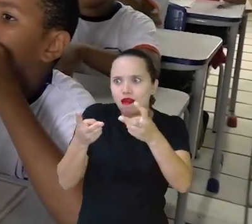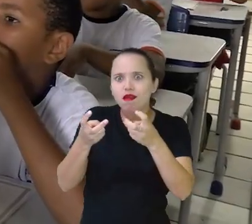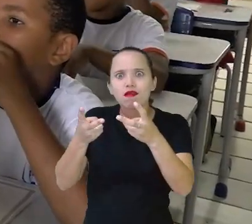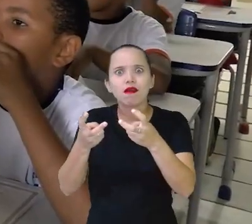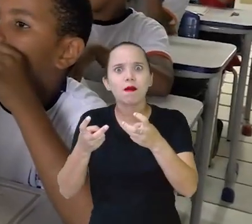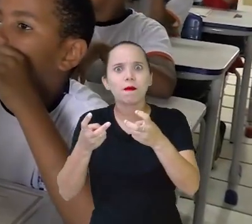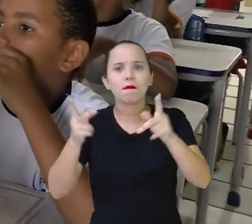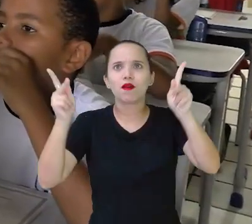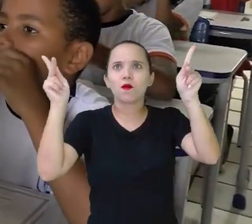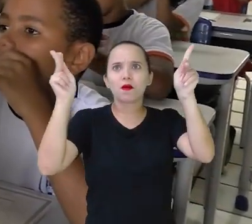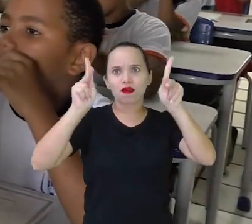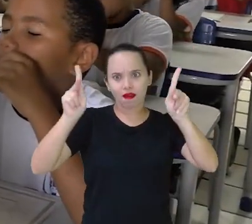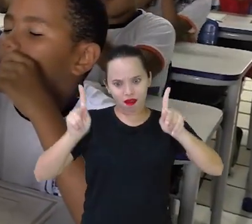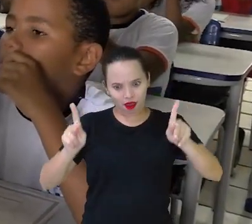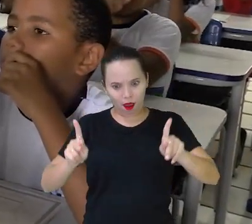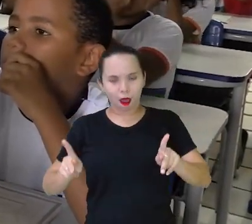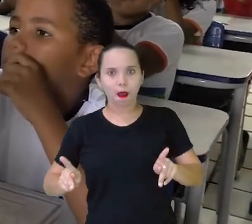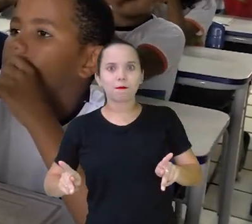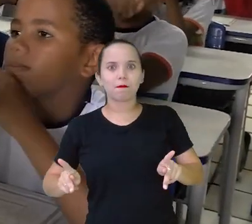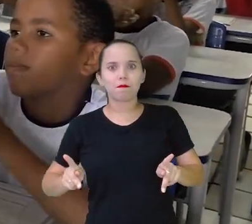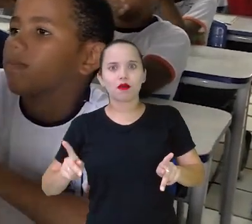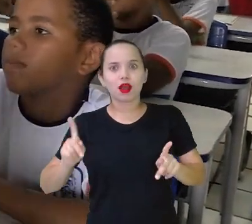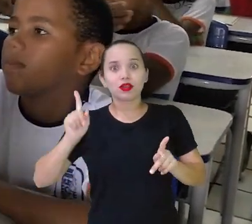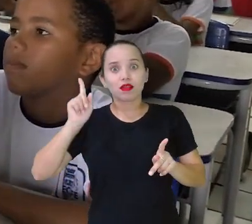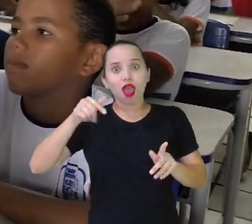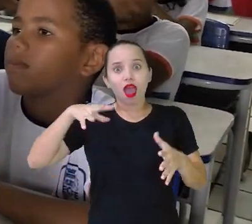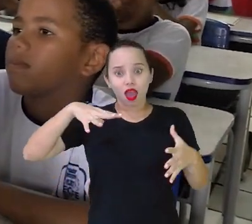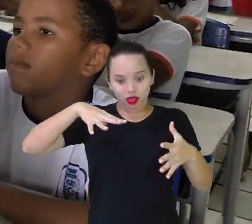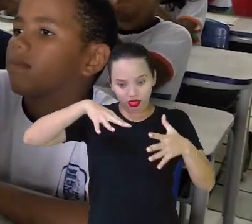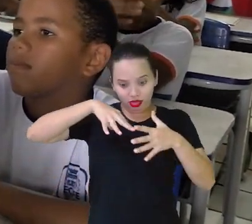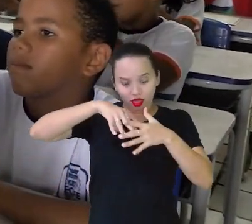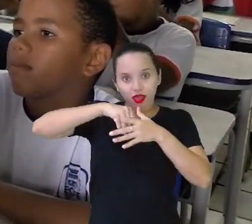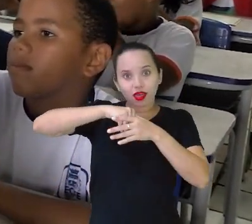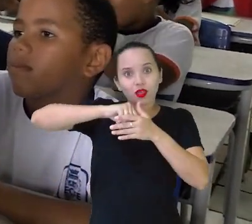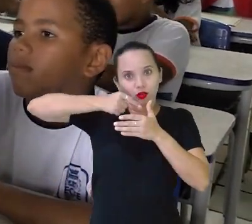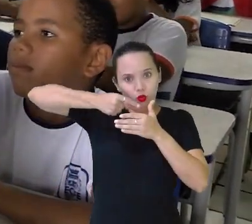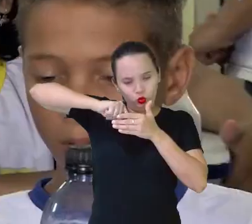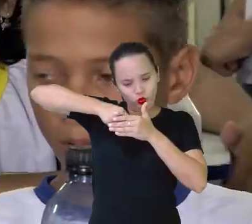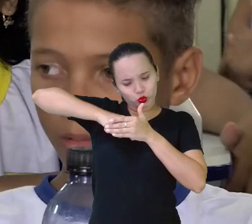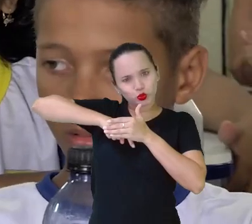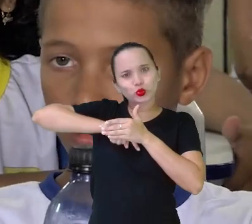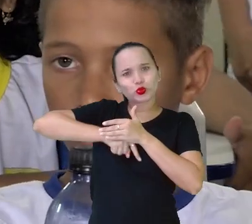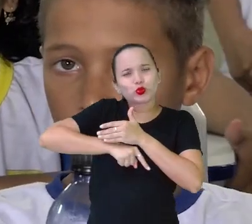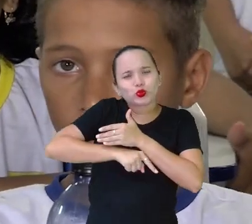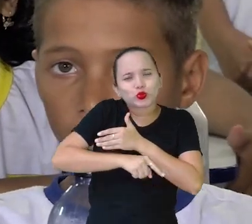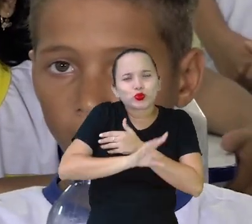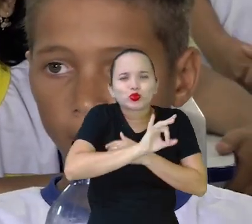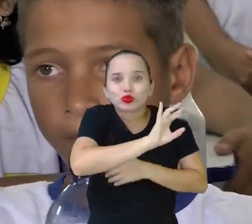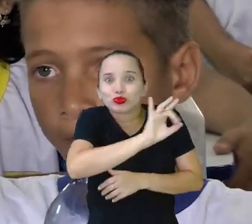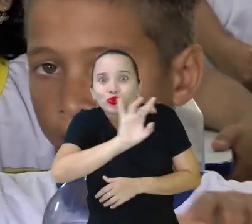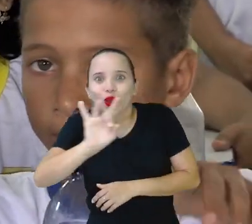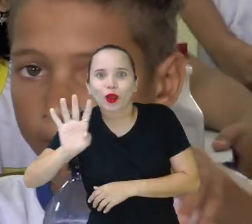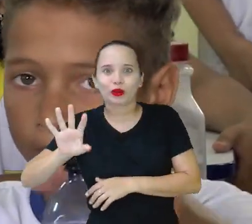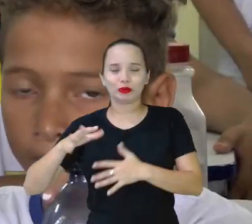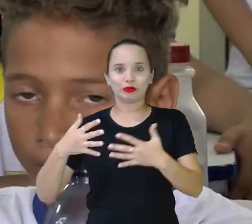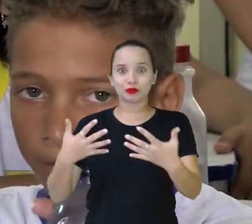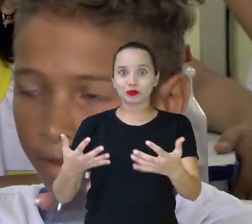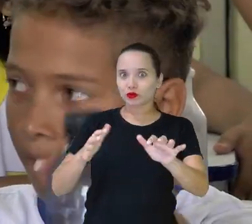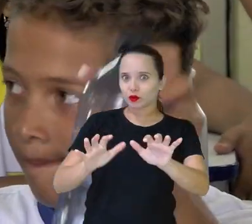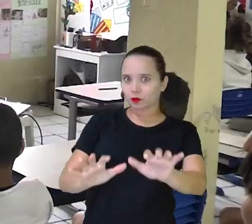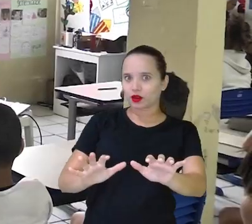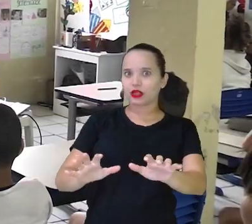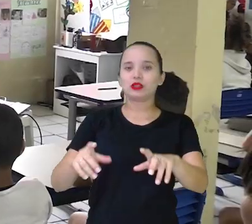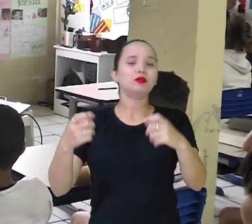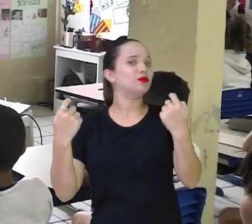a paz existe no interior de cada um de nós. E para isso, basta